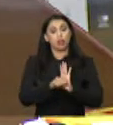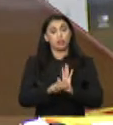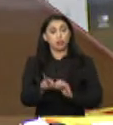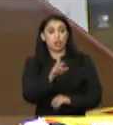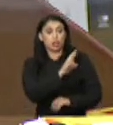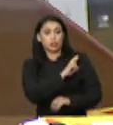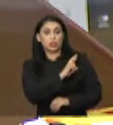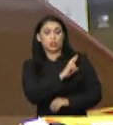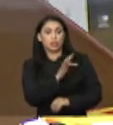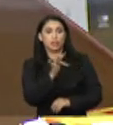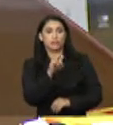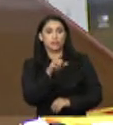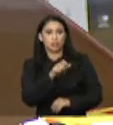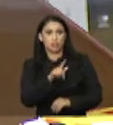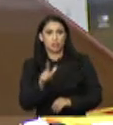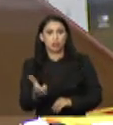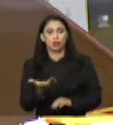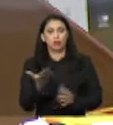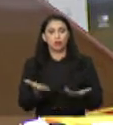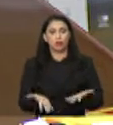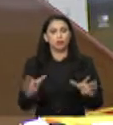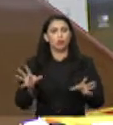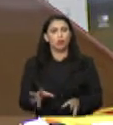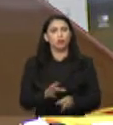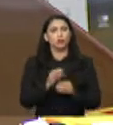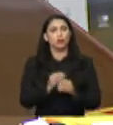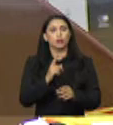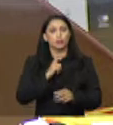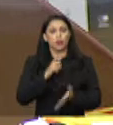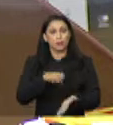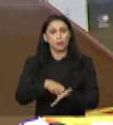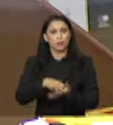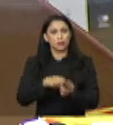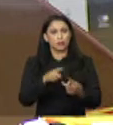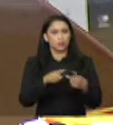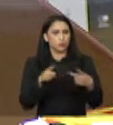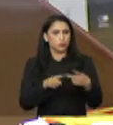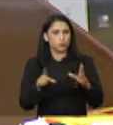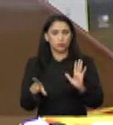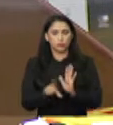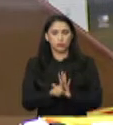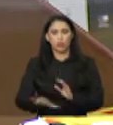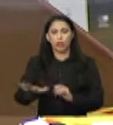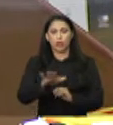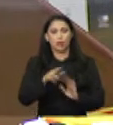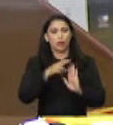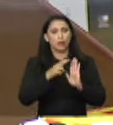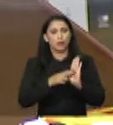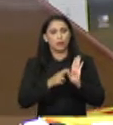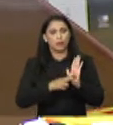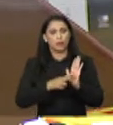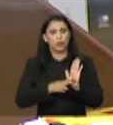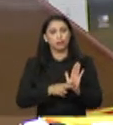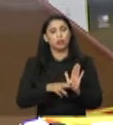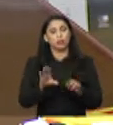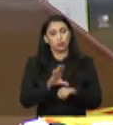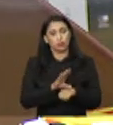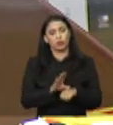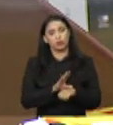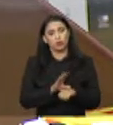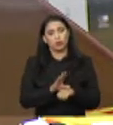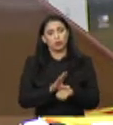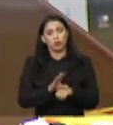responsabilidade em síntese capa concluir que a disciplina positiva de ambas as leis operam no mesmo espaço normativo definido pela constituição